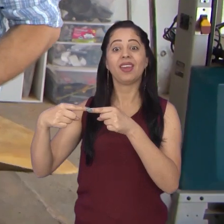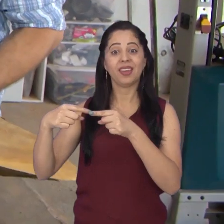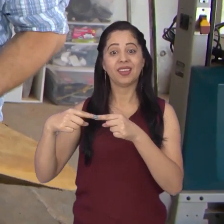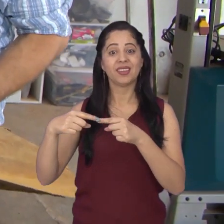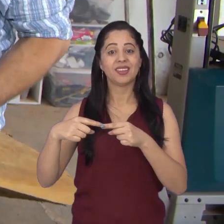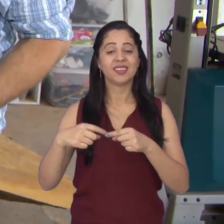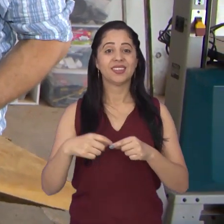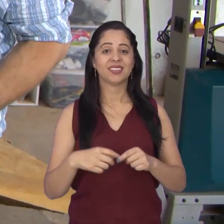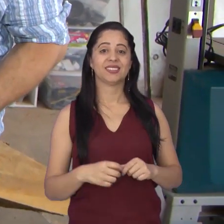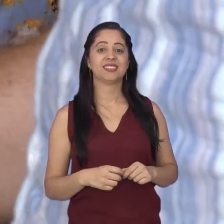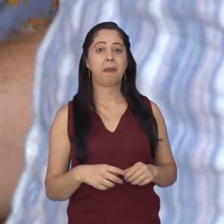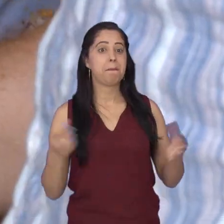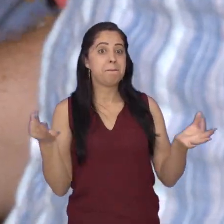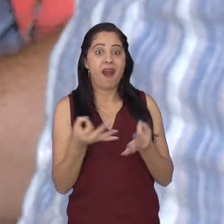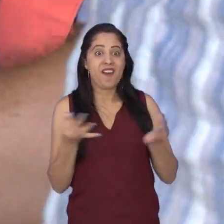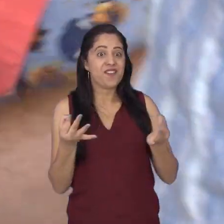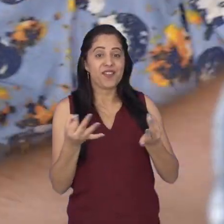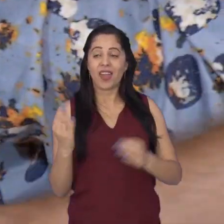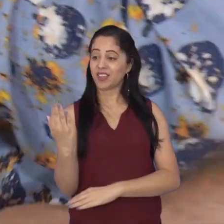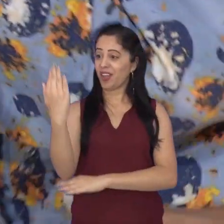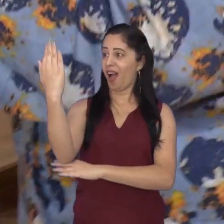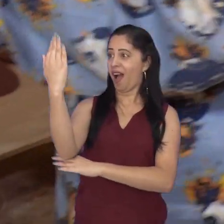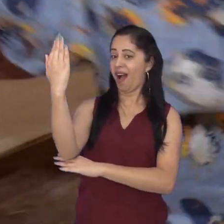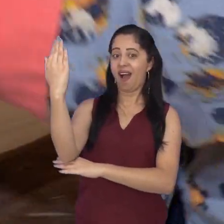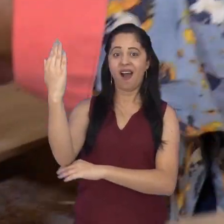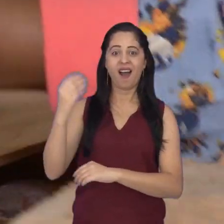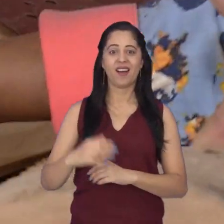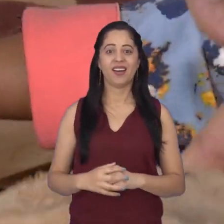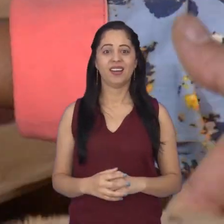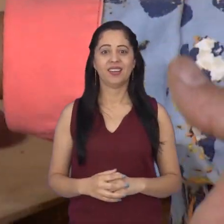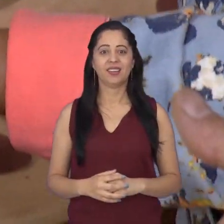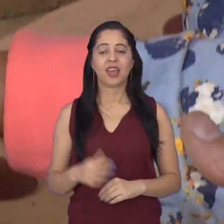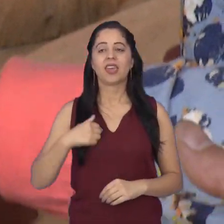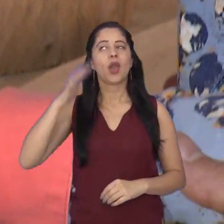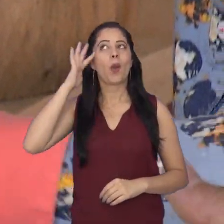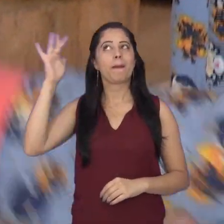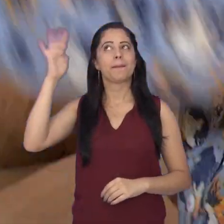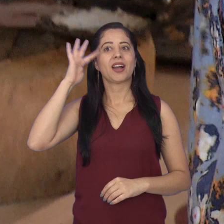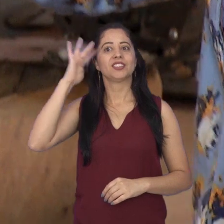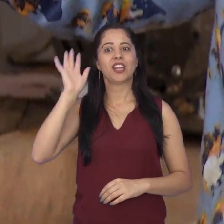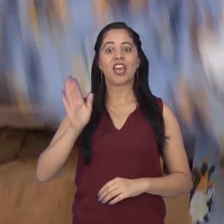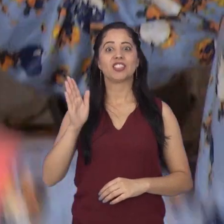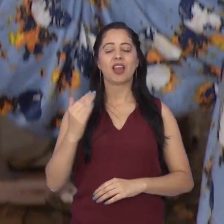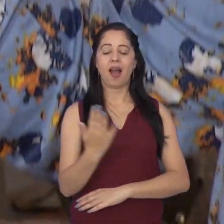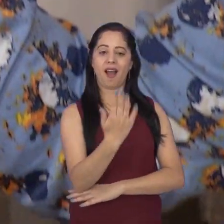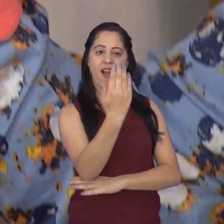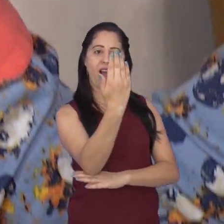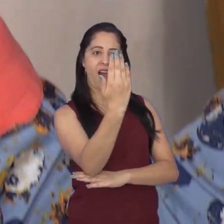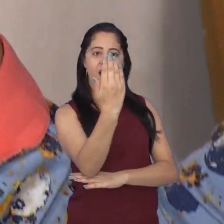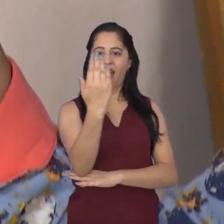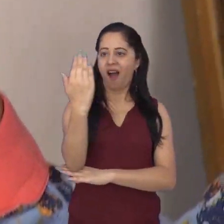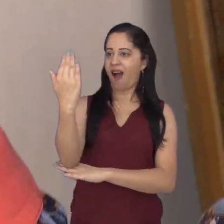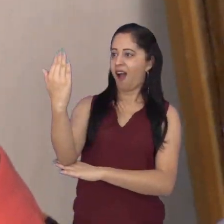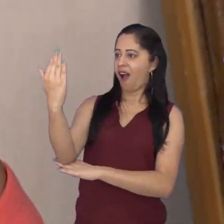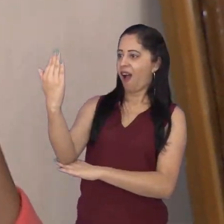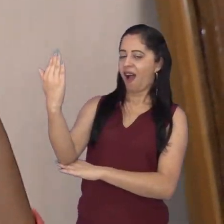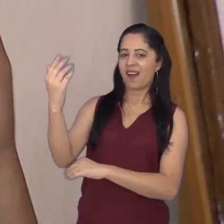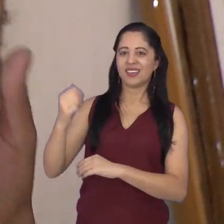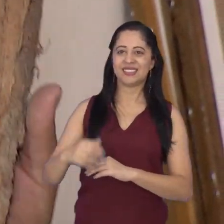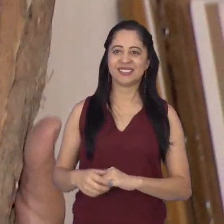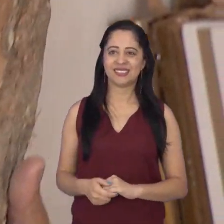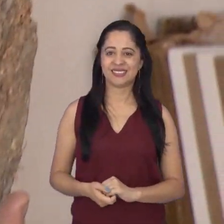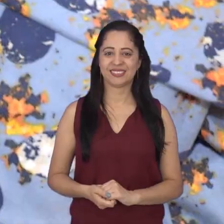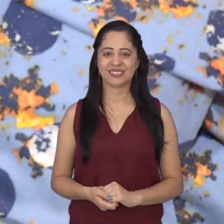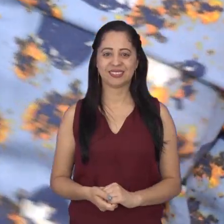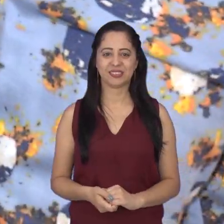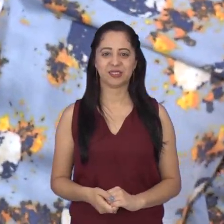no laser com espelho. Não dá pra fazer um espelho? Perfeito! A hora que você tirou, eu já imaginei um espelho aqui. Lógico Sim. que ela trabalhada direitinho